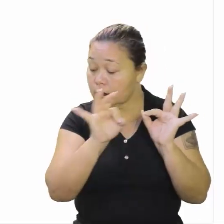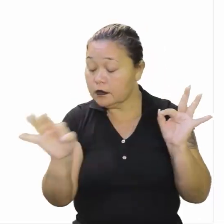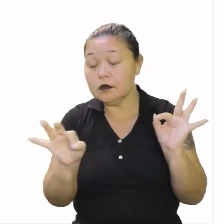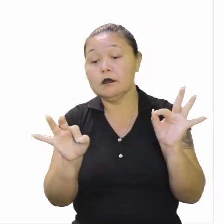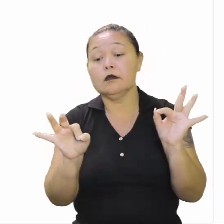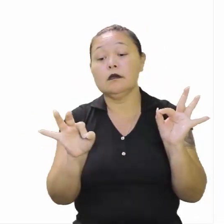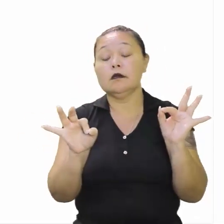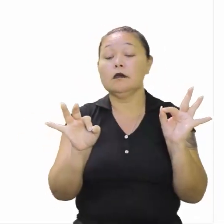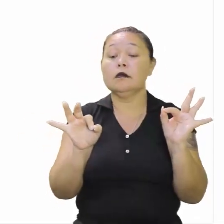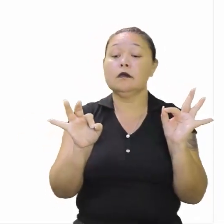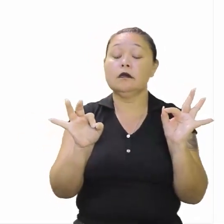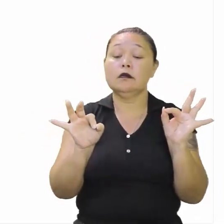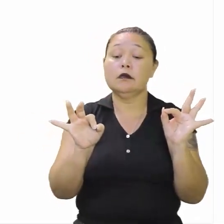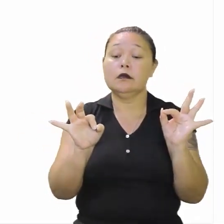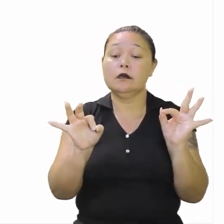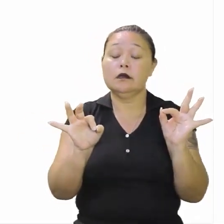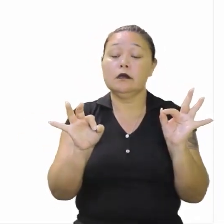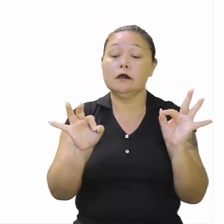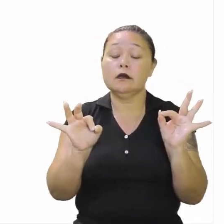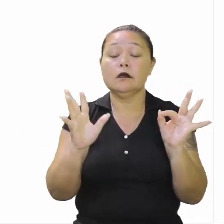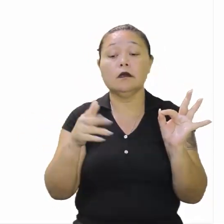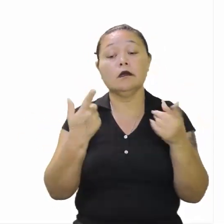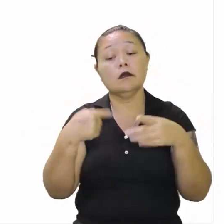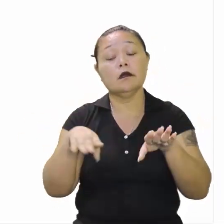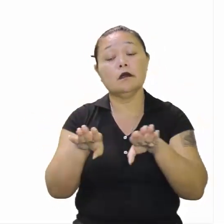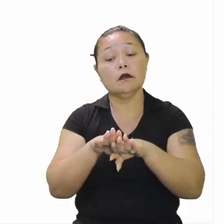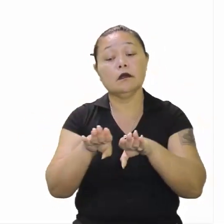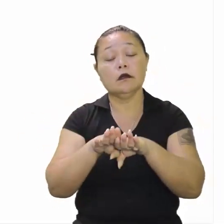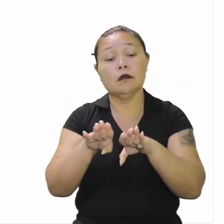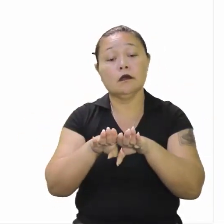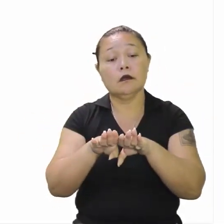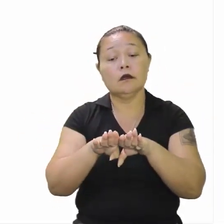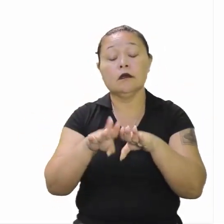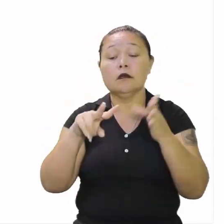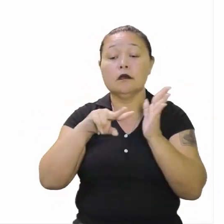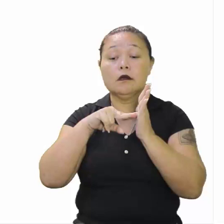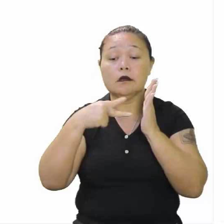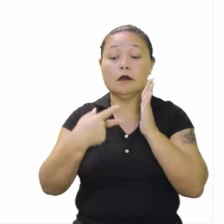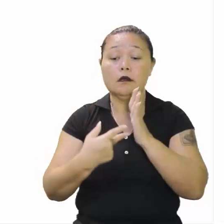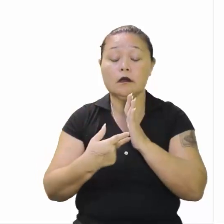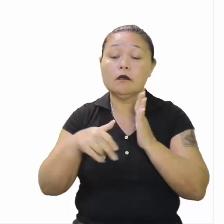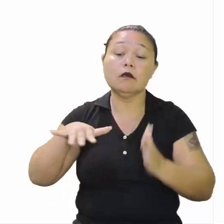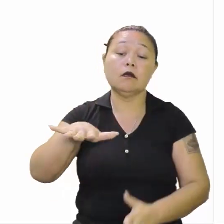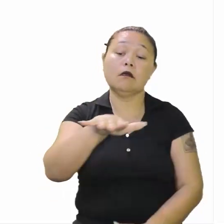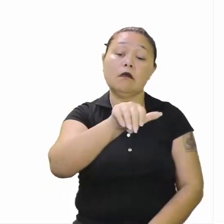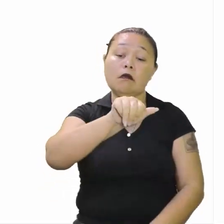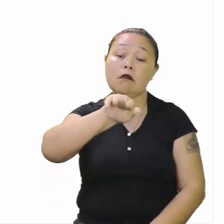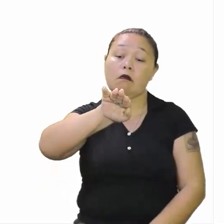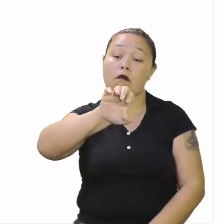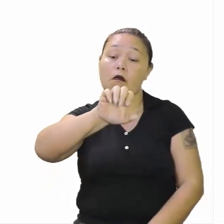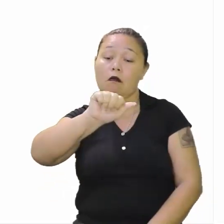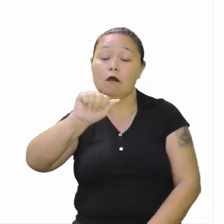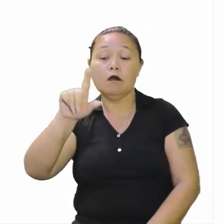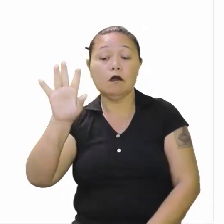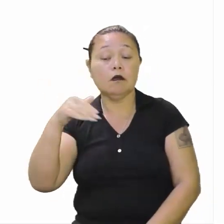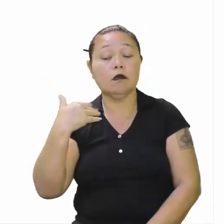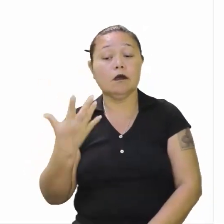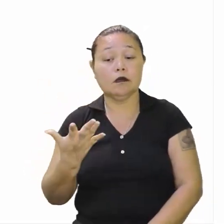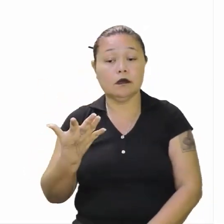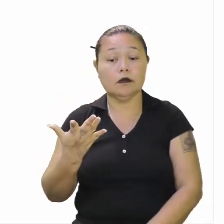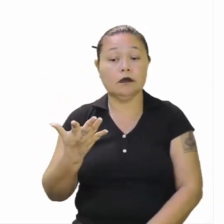As dimensões, e quando também trabalhar o que significa área, né? A área, quando você